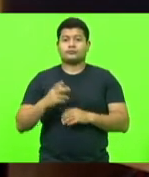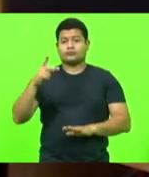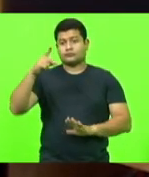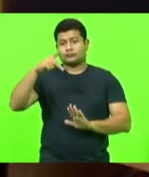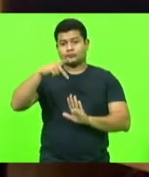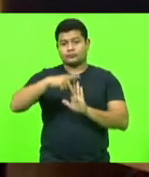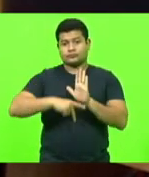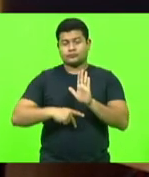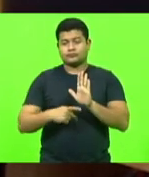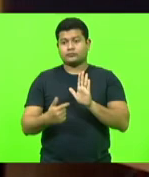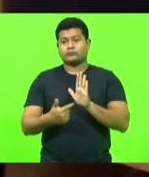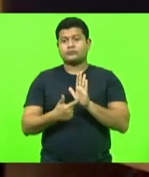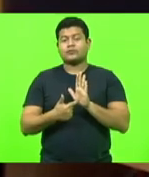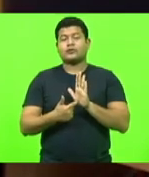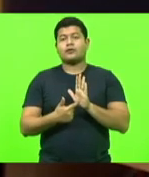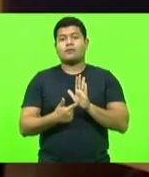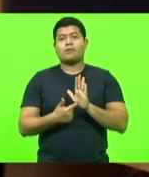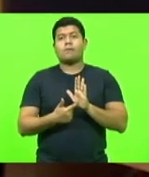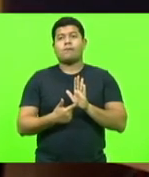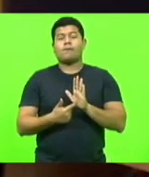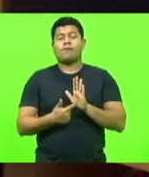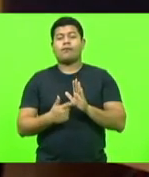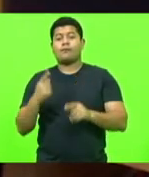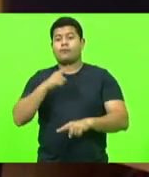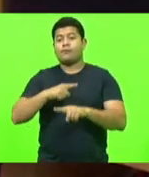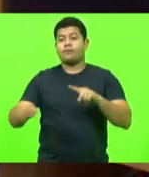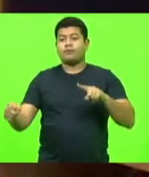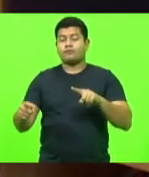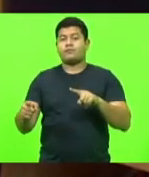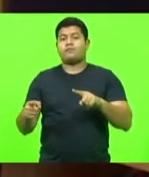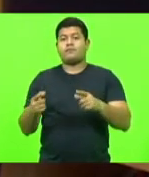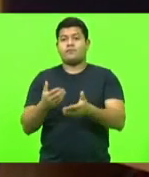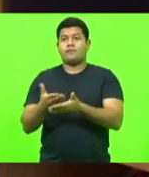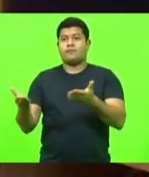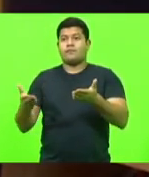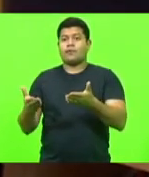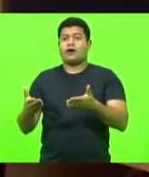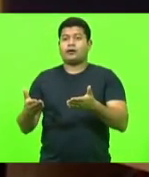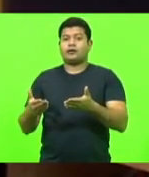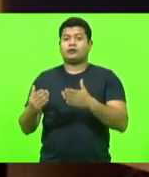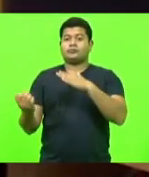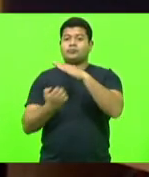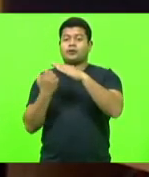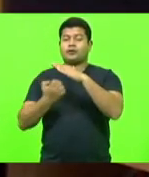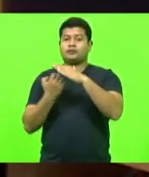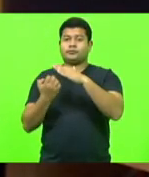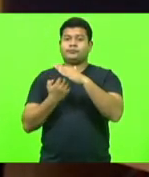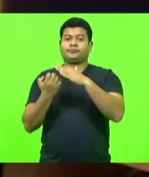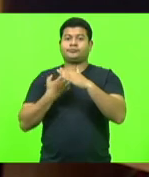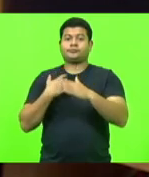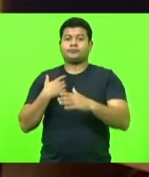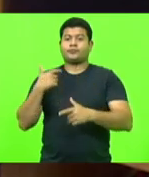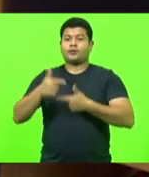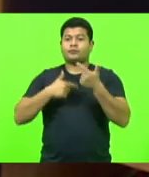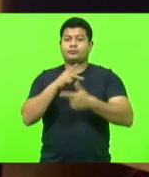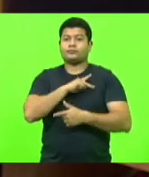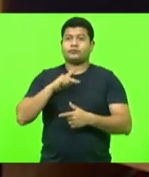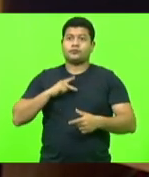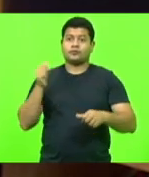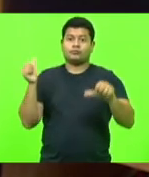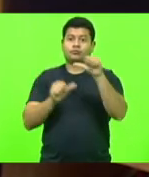lei, ele proíbe as concessionárias de serviços públicos, quando da troca de